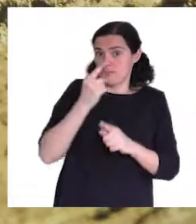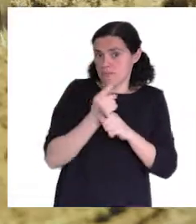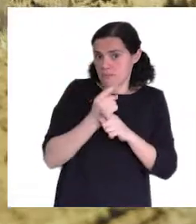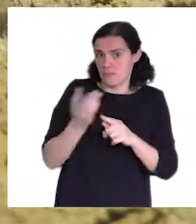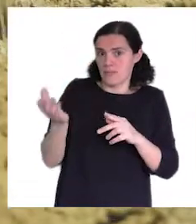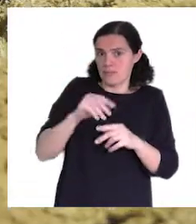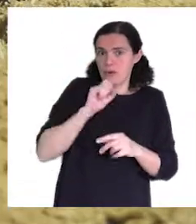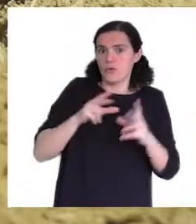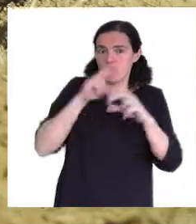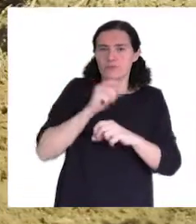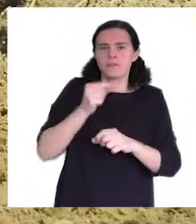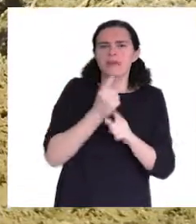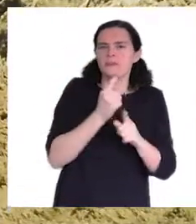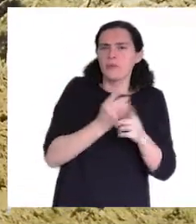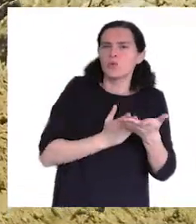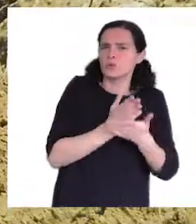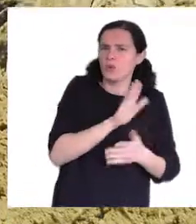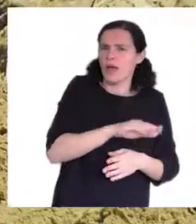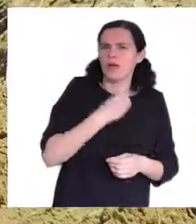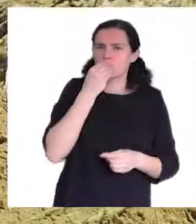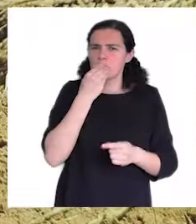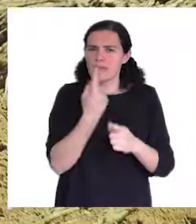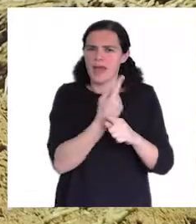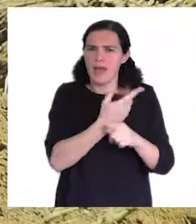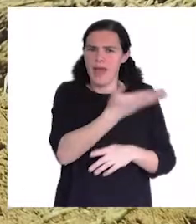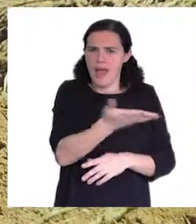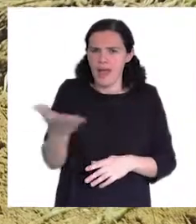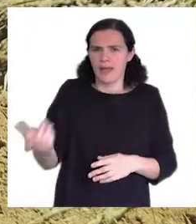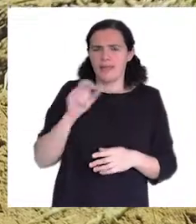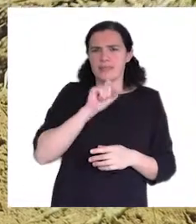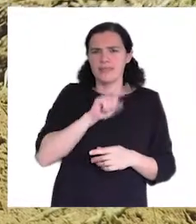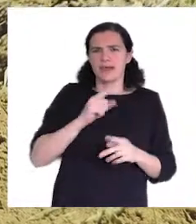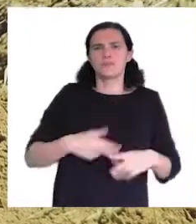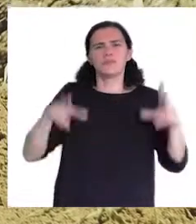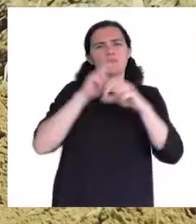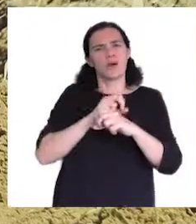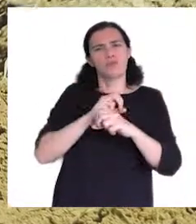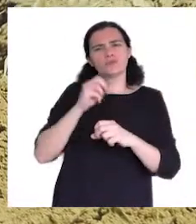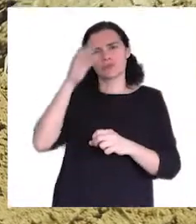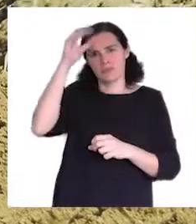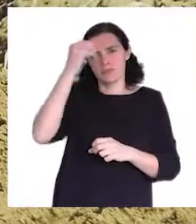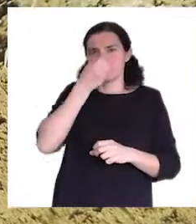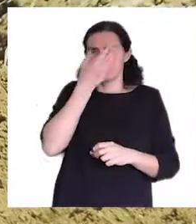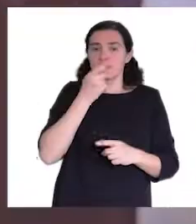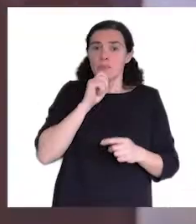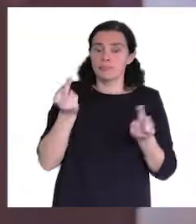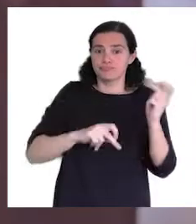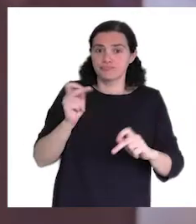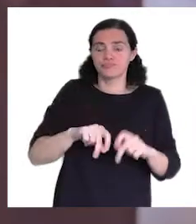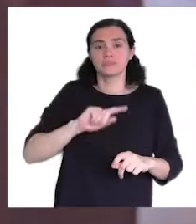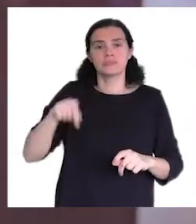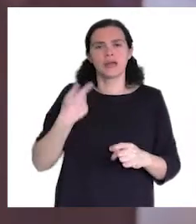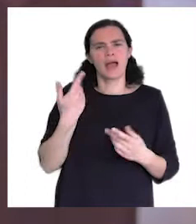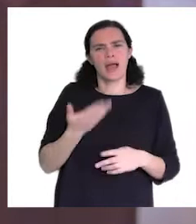as espécies residentes, continuar a fornecer-lhes alimento e continuar, de certa forma, a proporcionar que novas espécies possam também surgir. Nós temos